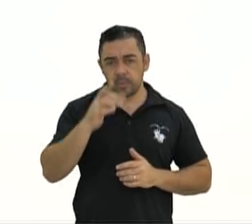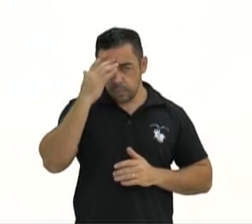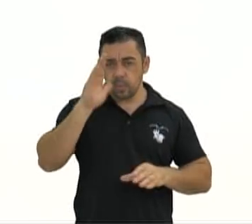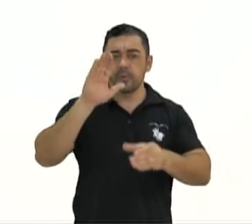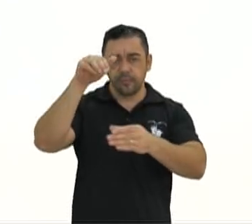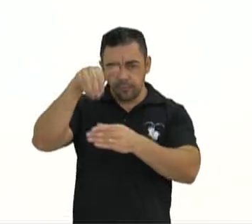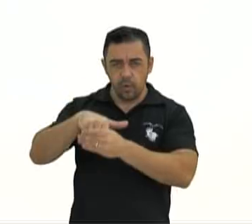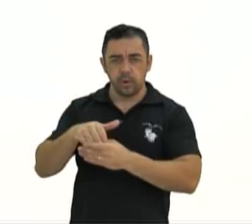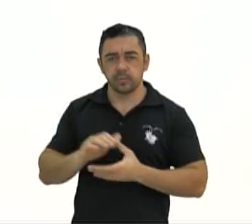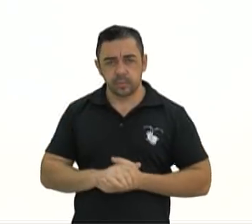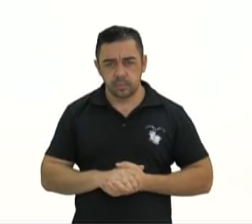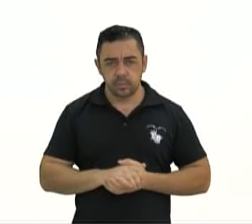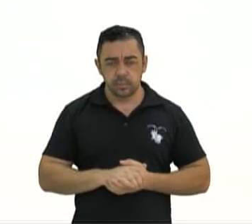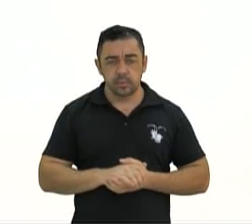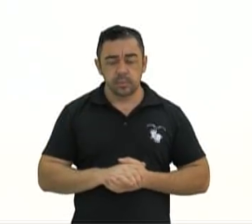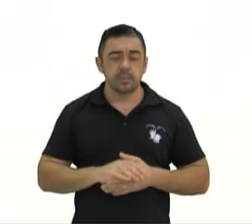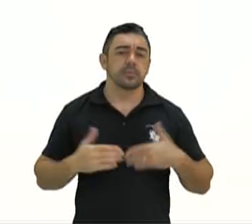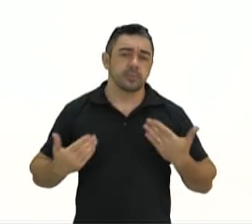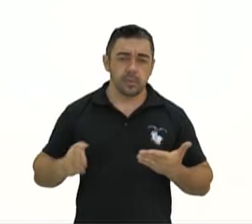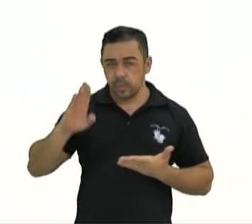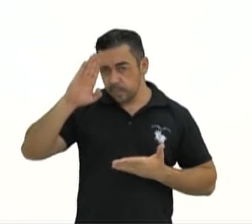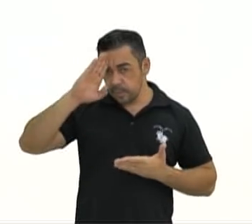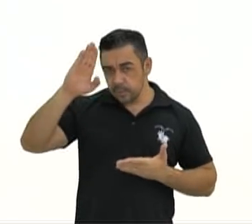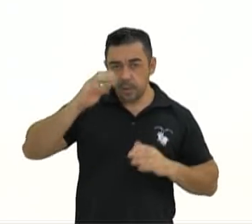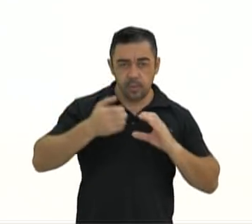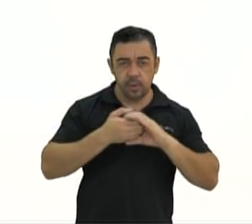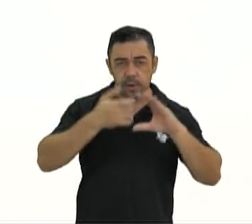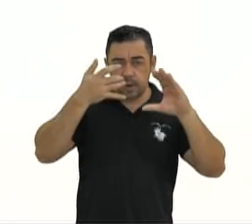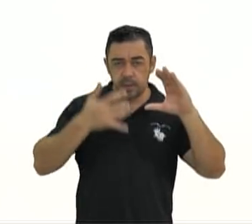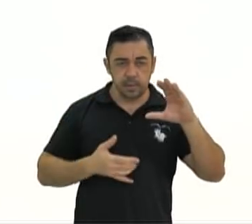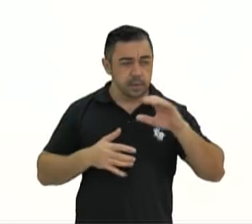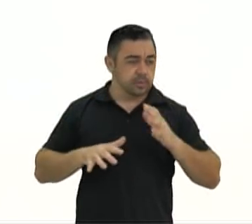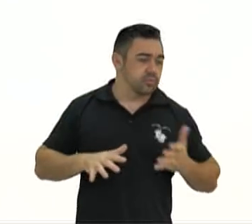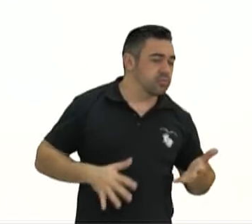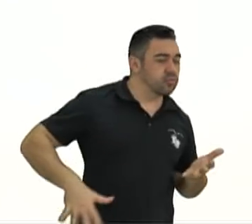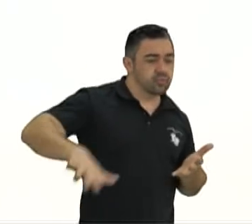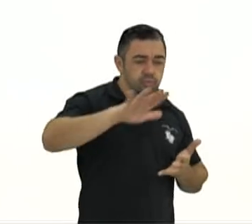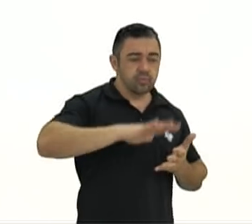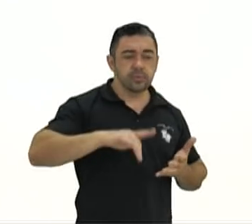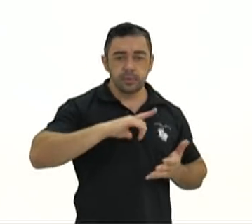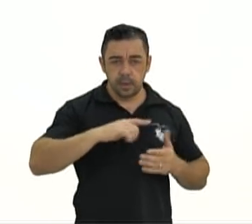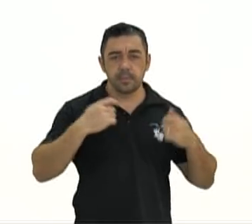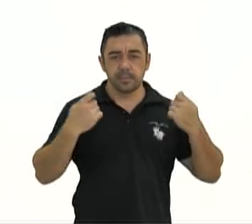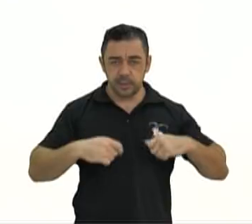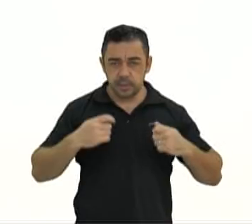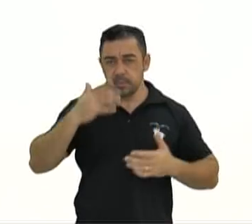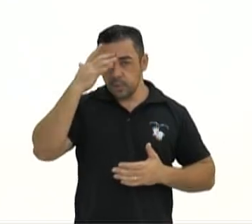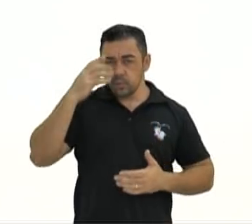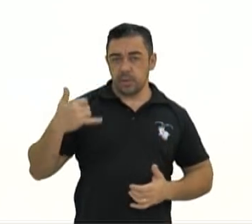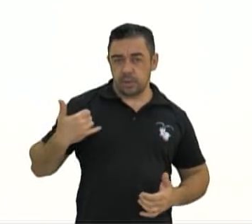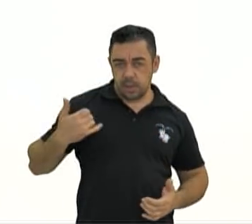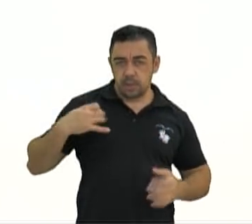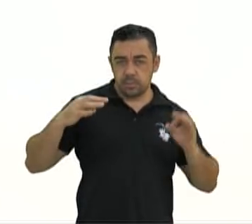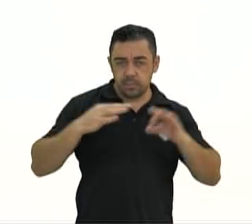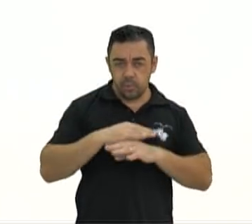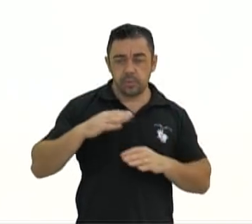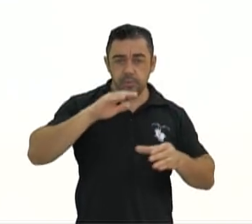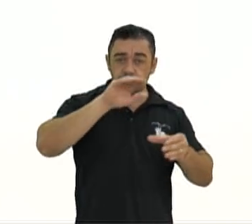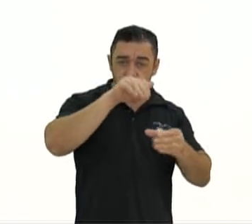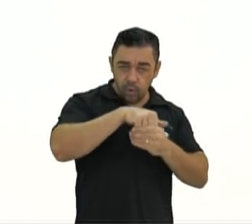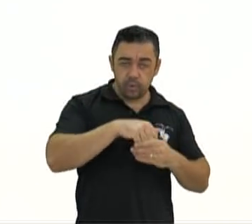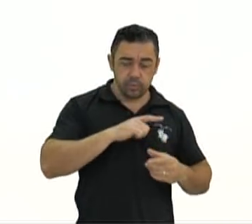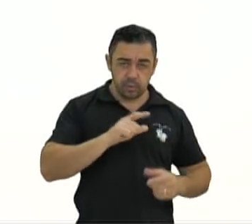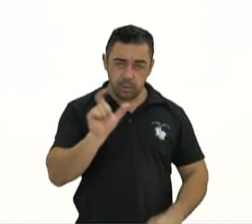eleitor, tá? Qual é a principal característica que essas pessoas têm que ter em comum? Elas devem ser pessoas eleitoras, elas devem